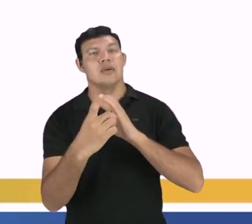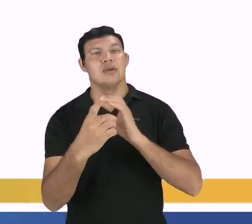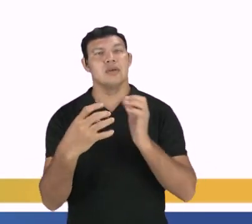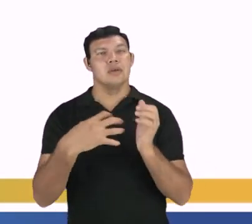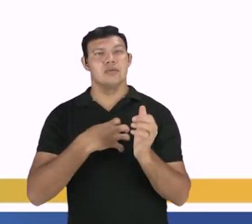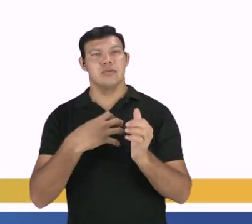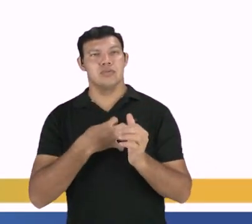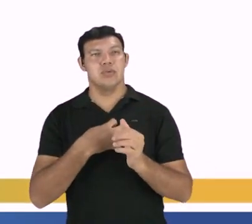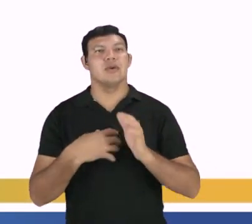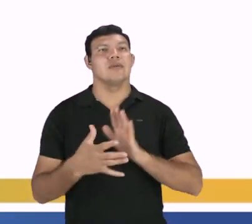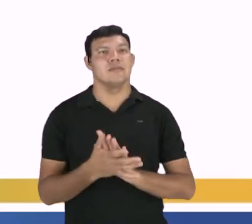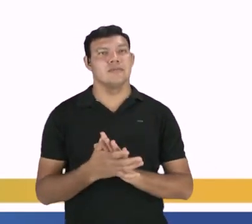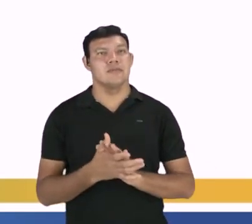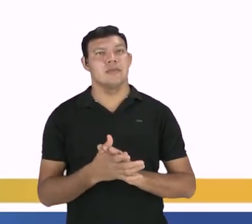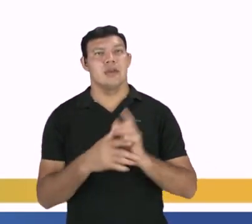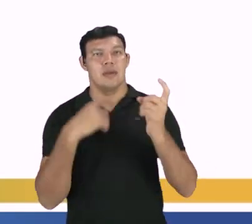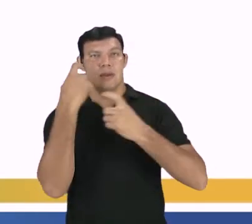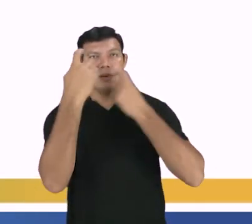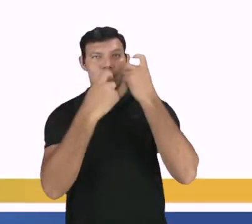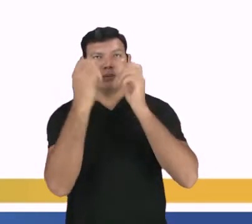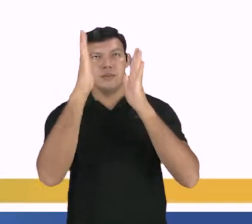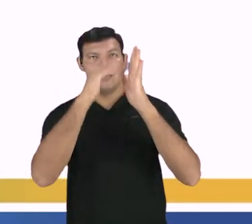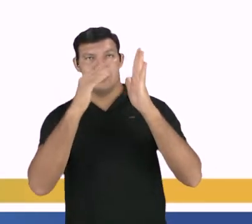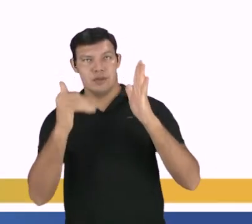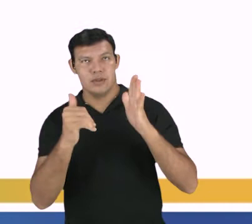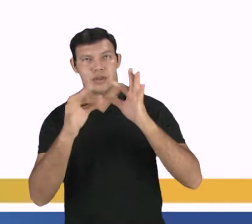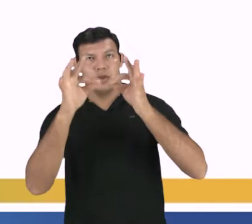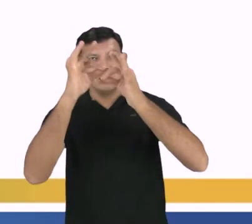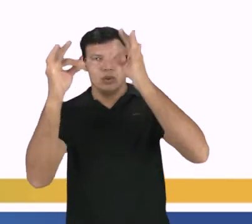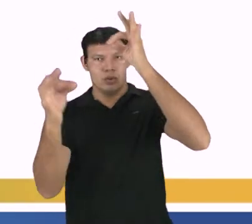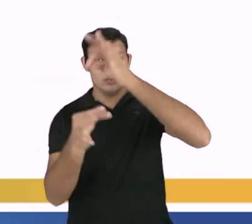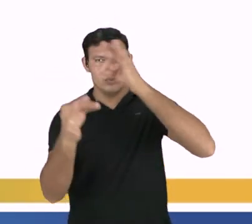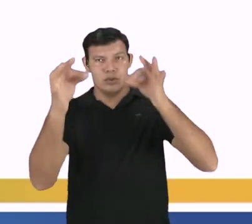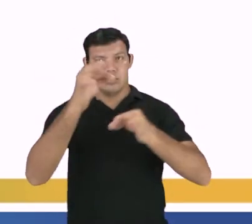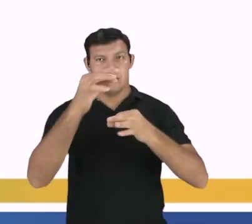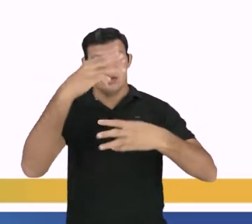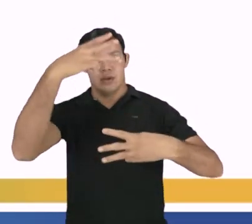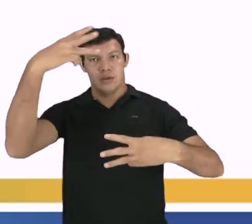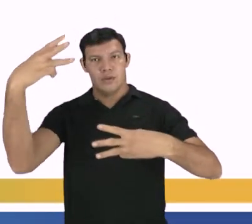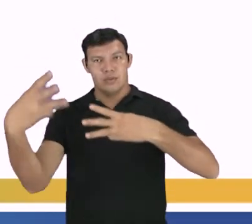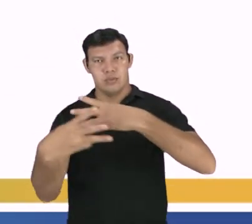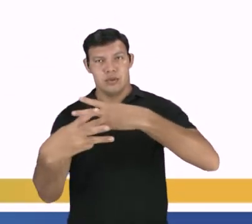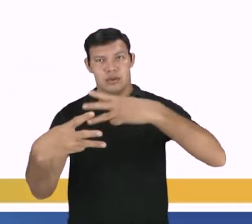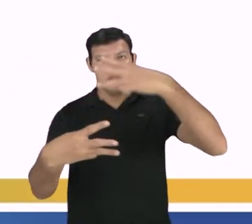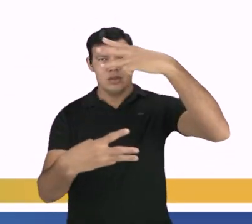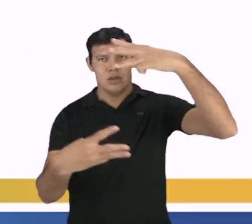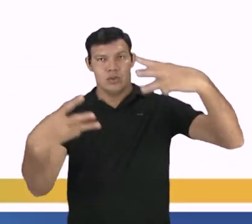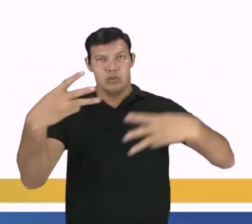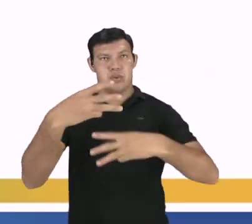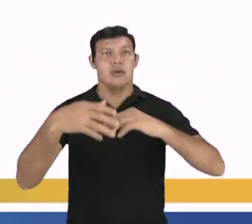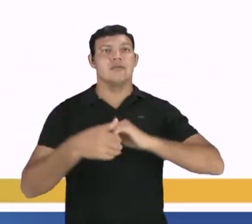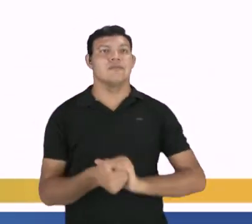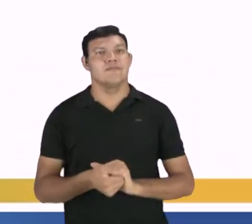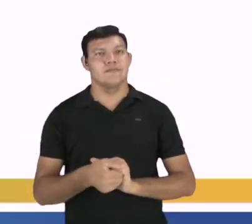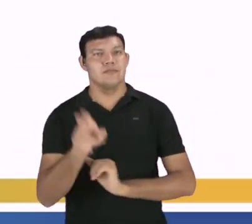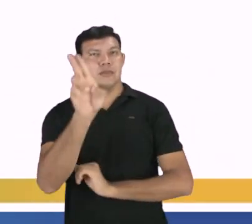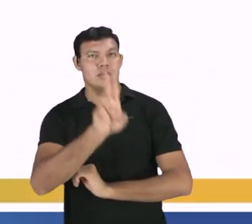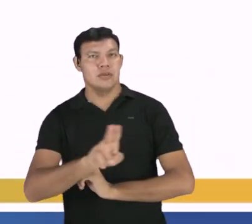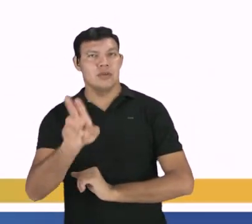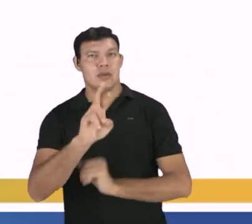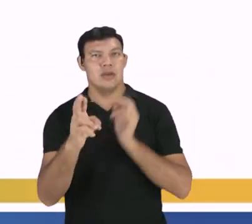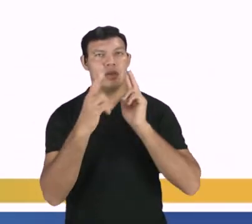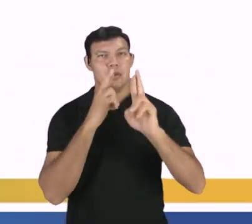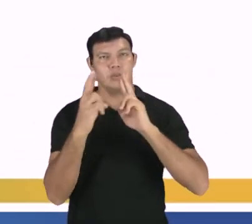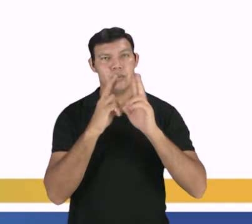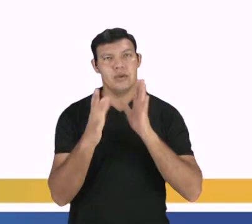com a estética, metrificação e versificação, utilização de rimas ricas e palavras raras,